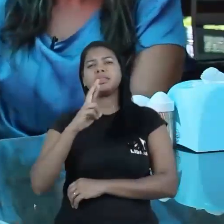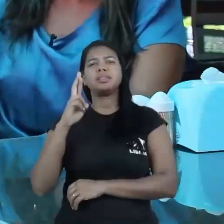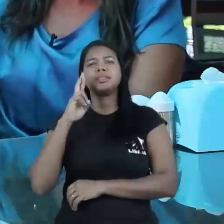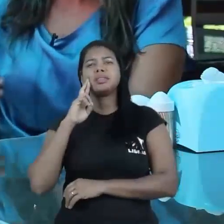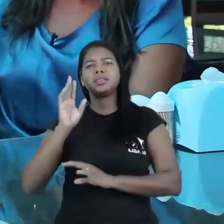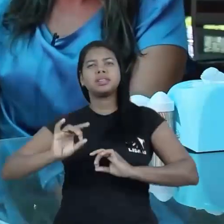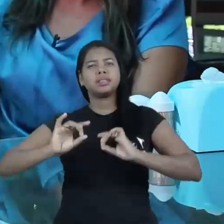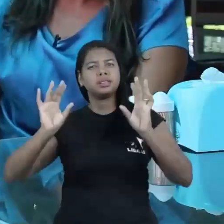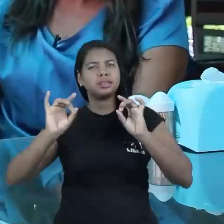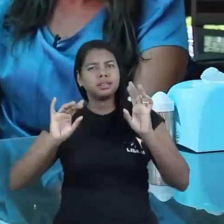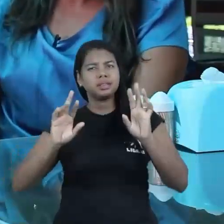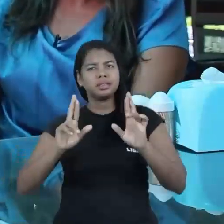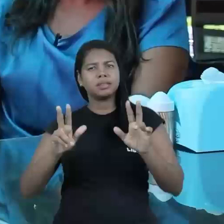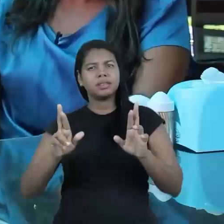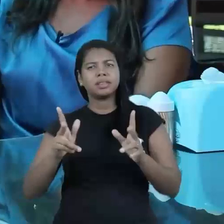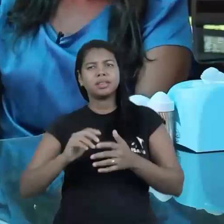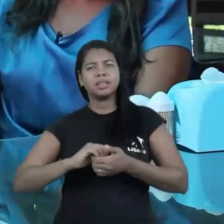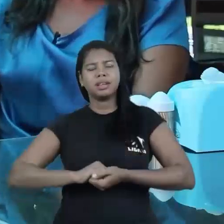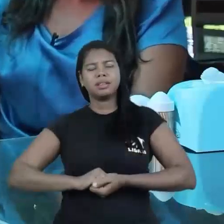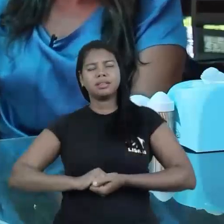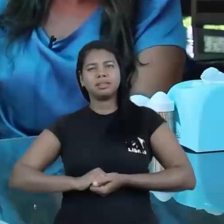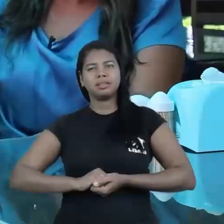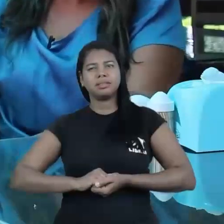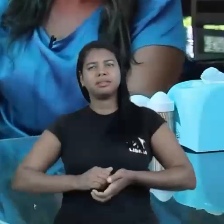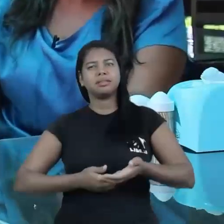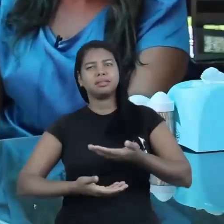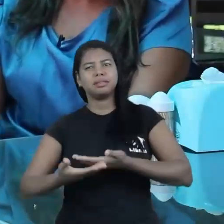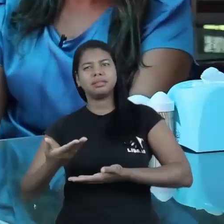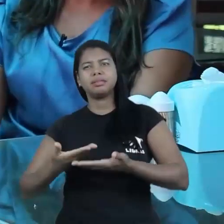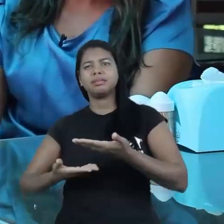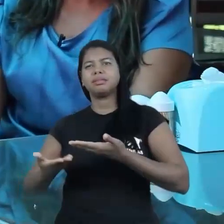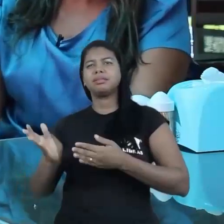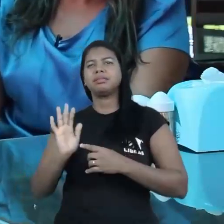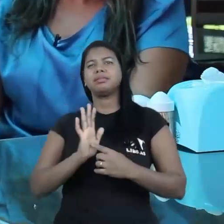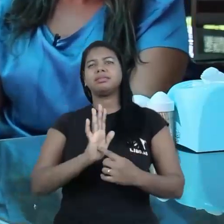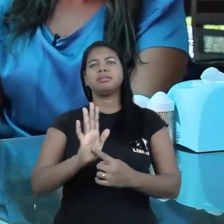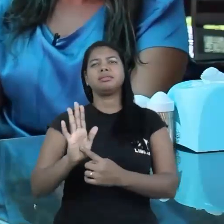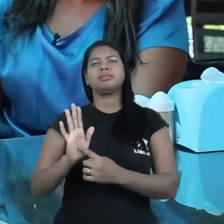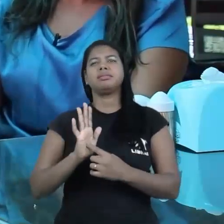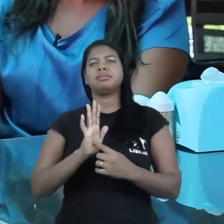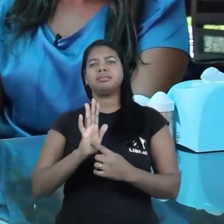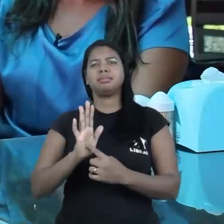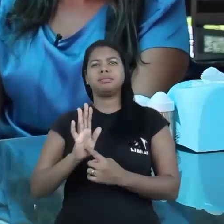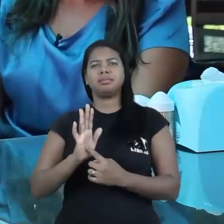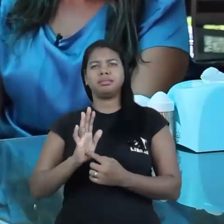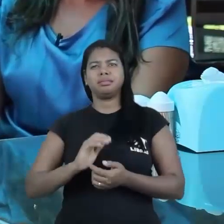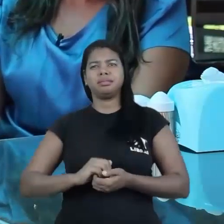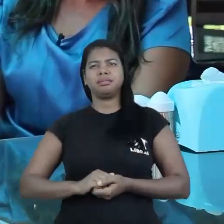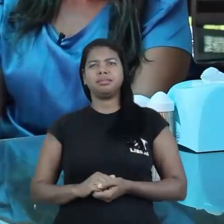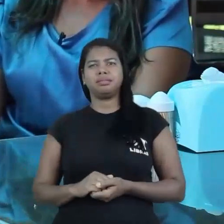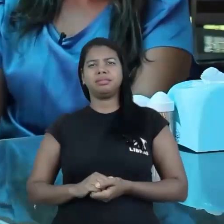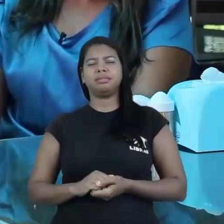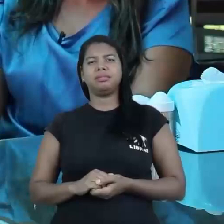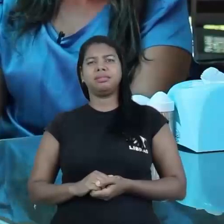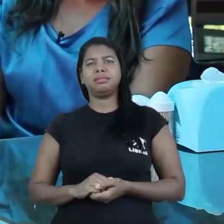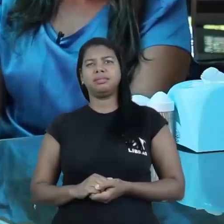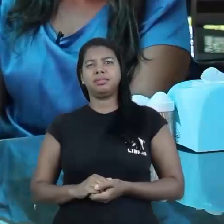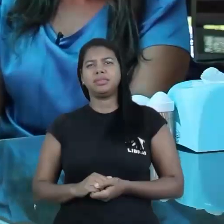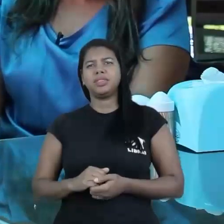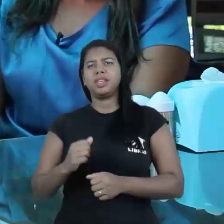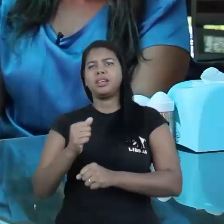produto diferenciado, né, o seu serviço diferenciado também, né. Foi onde que eu, quando abri